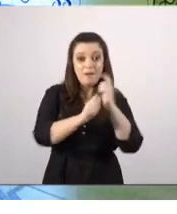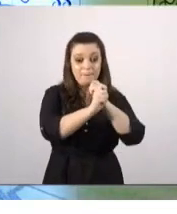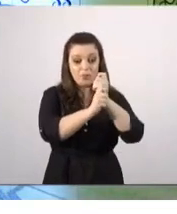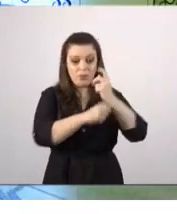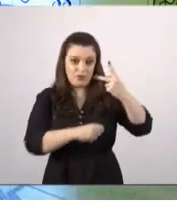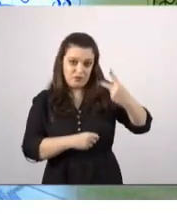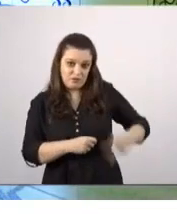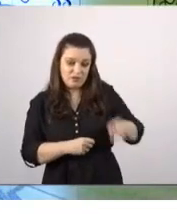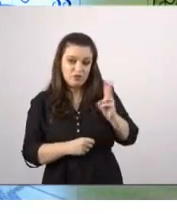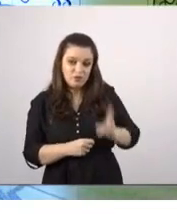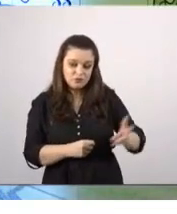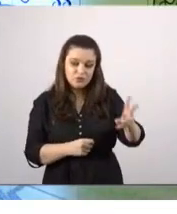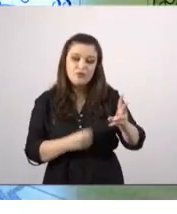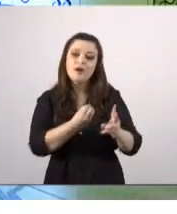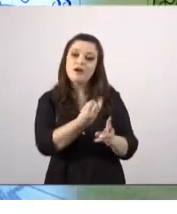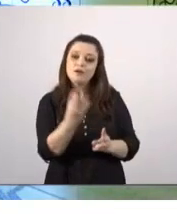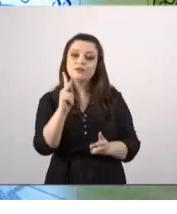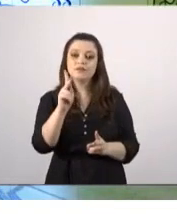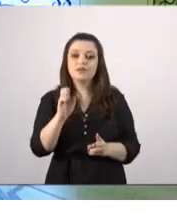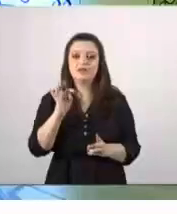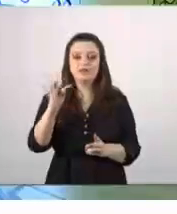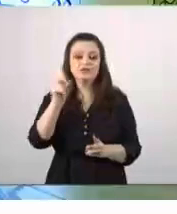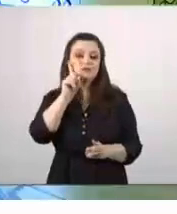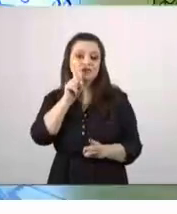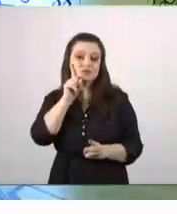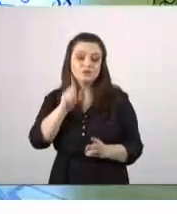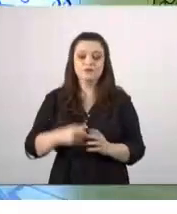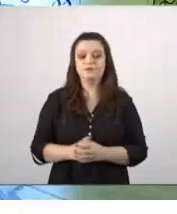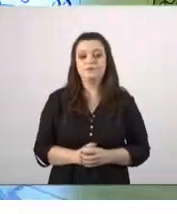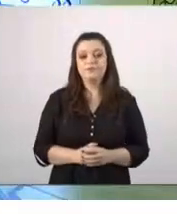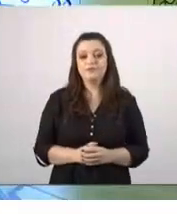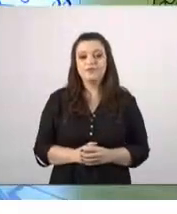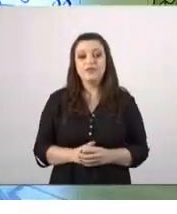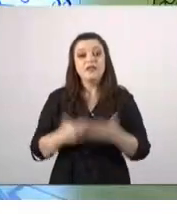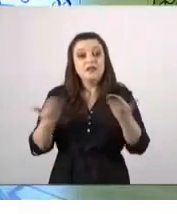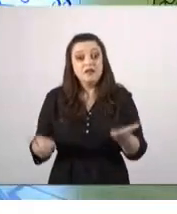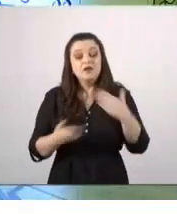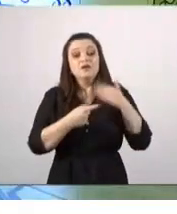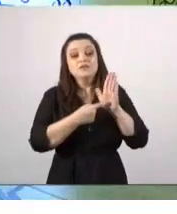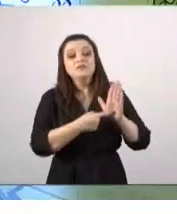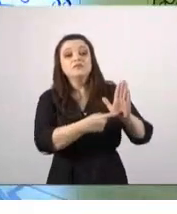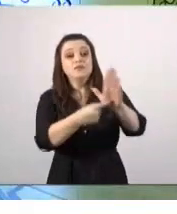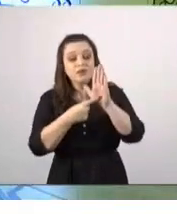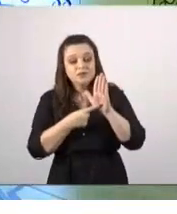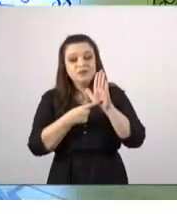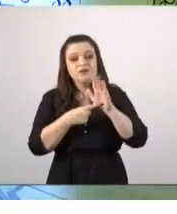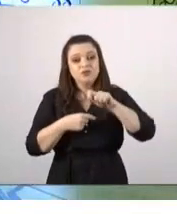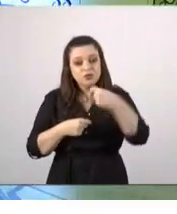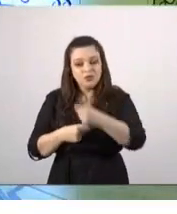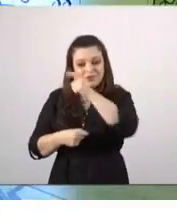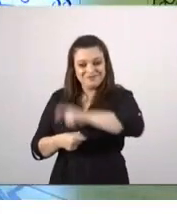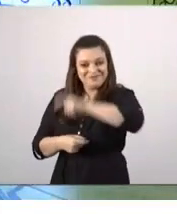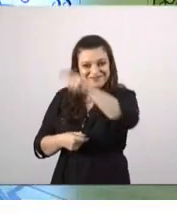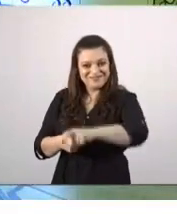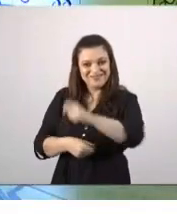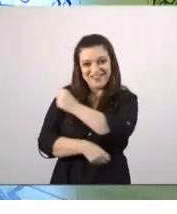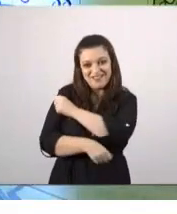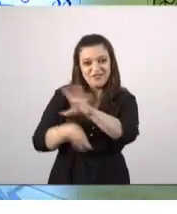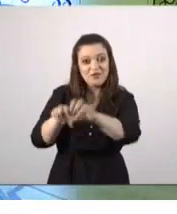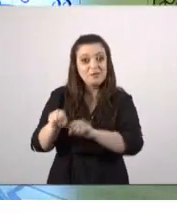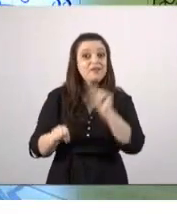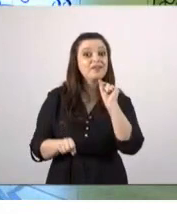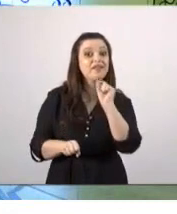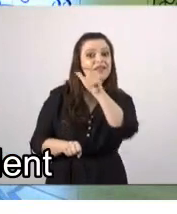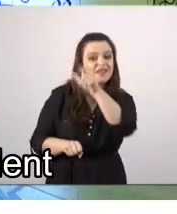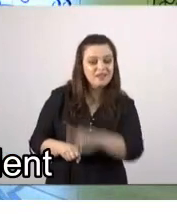State University. E para apresentar esses estudantes que recebem hoje o Associate of